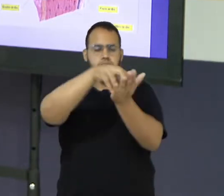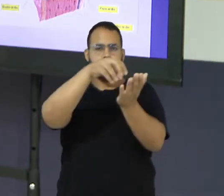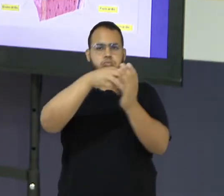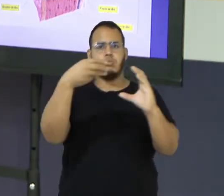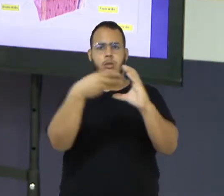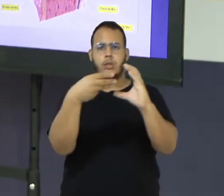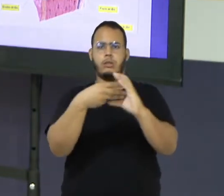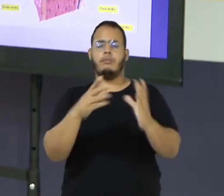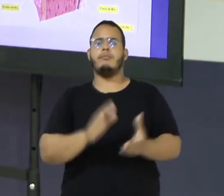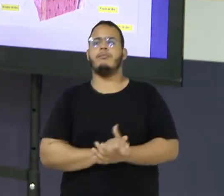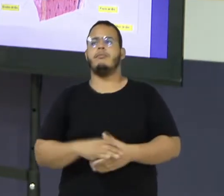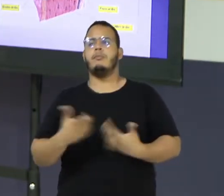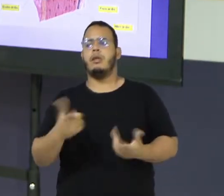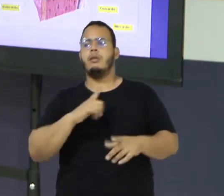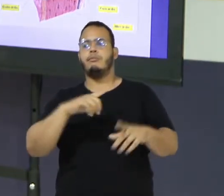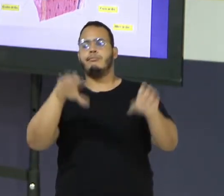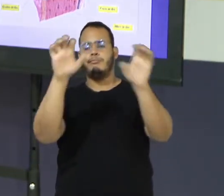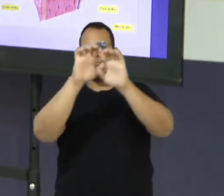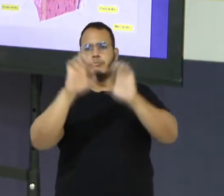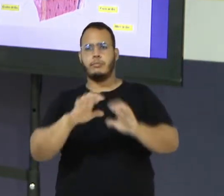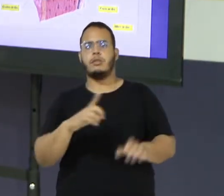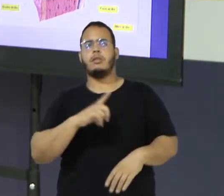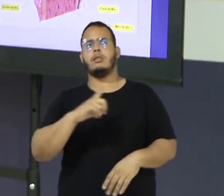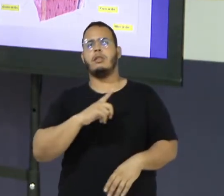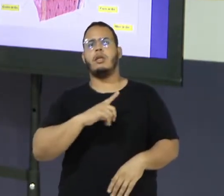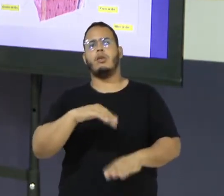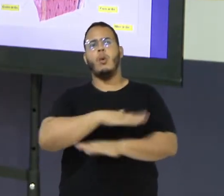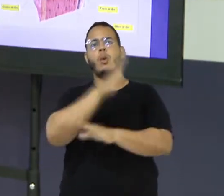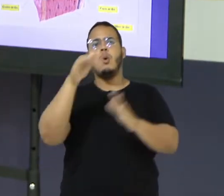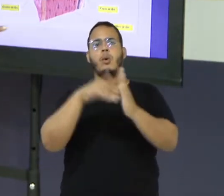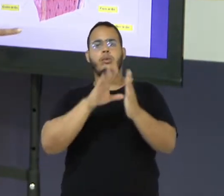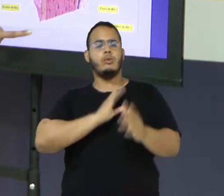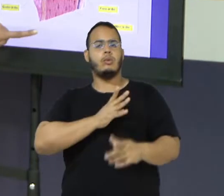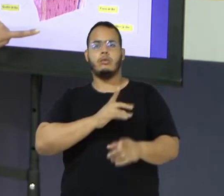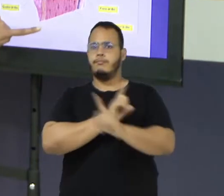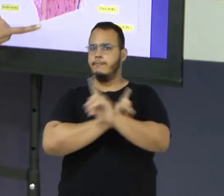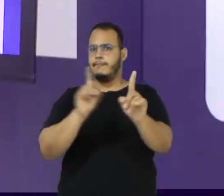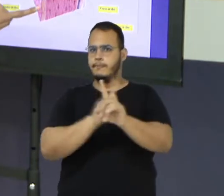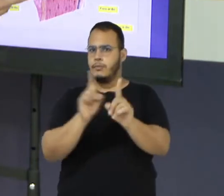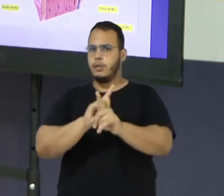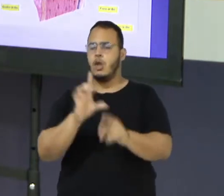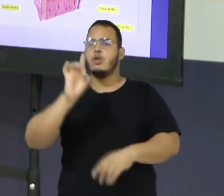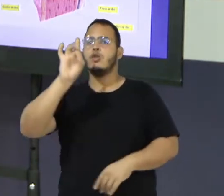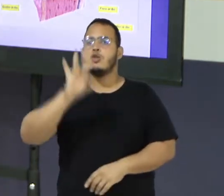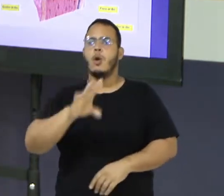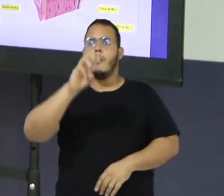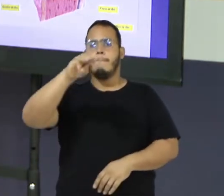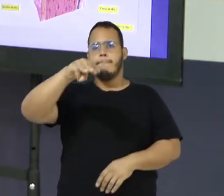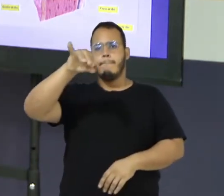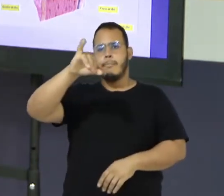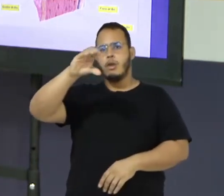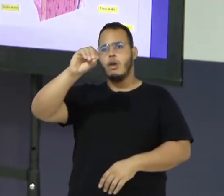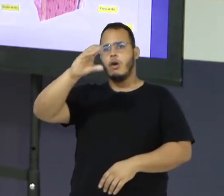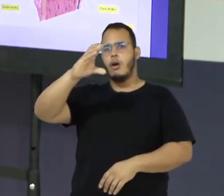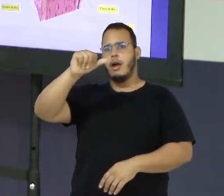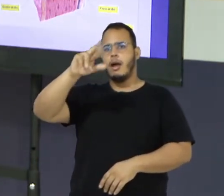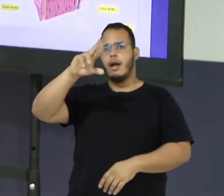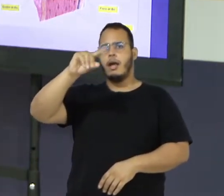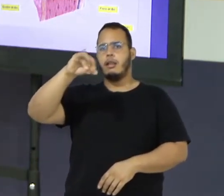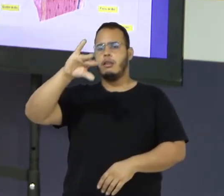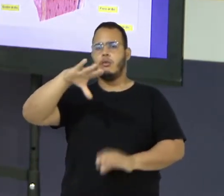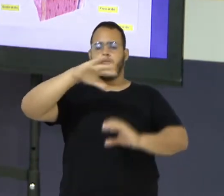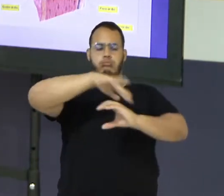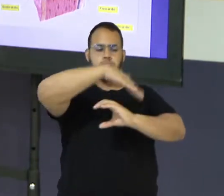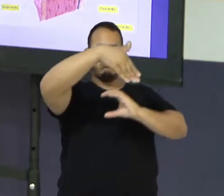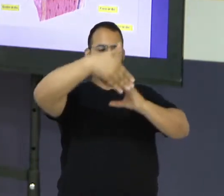essa estrutura aqui. Mas aí ela compõe todo o coração? Não. Ela compõe apenas o miocárdio, que é esse tecido interno do